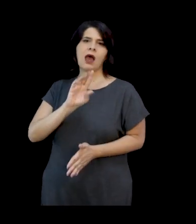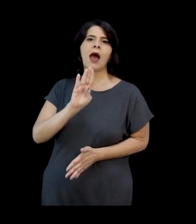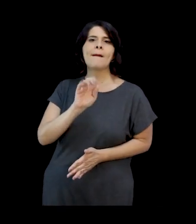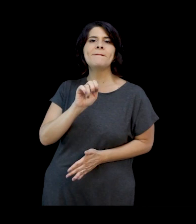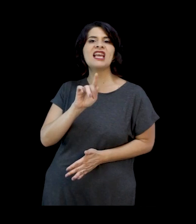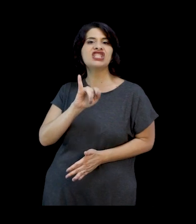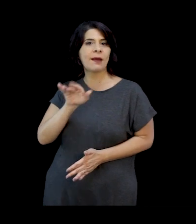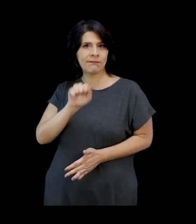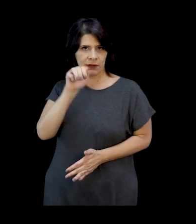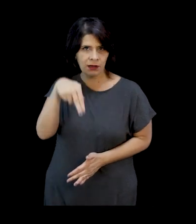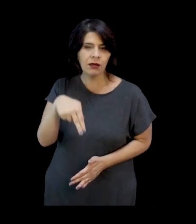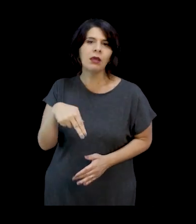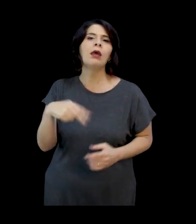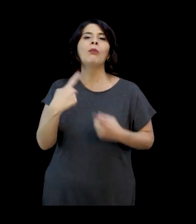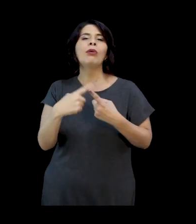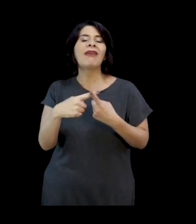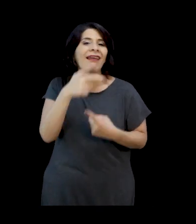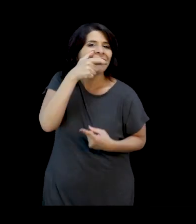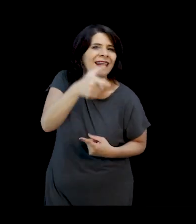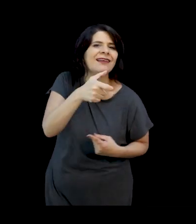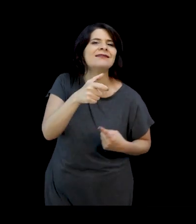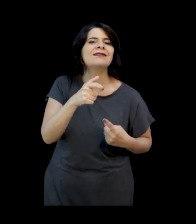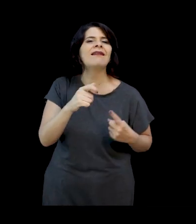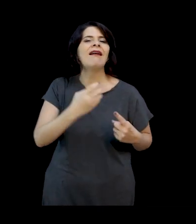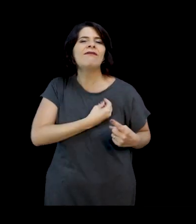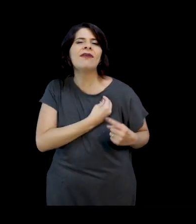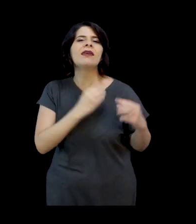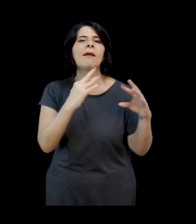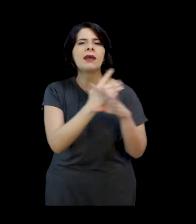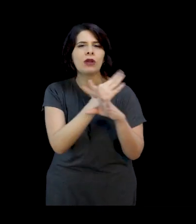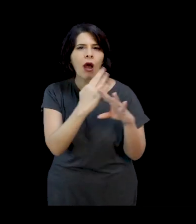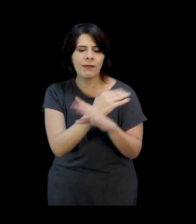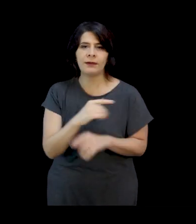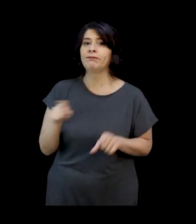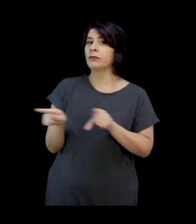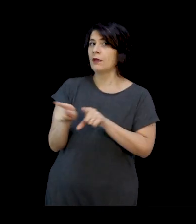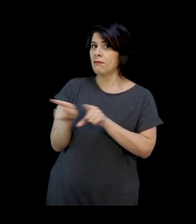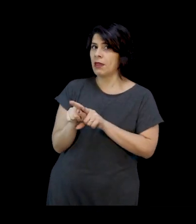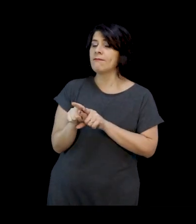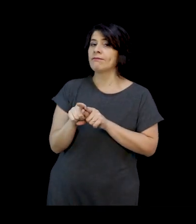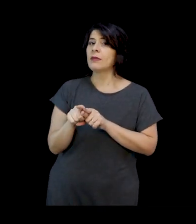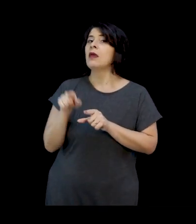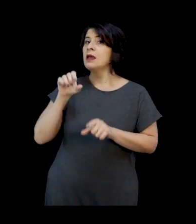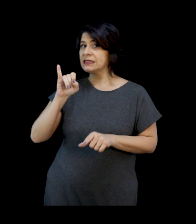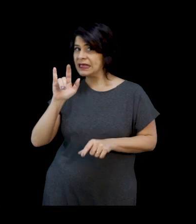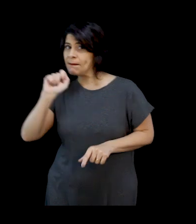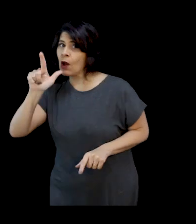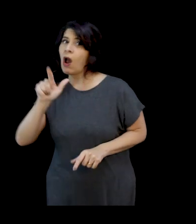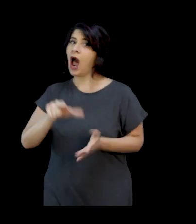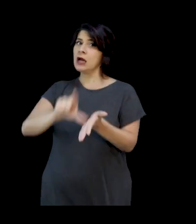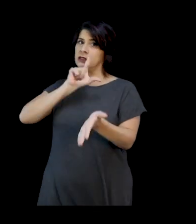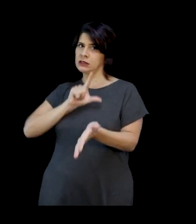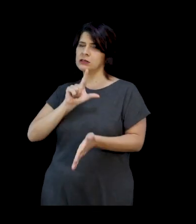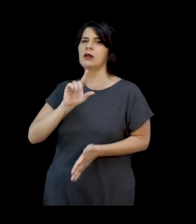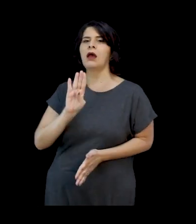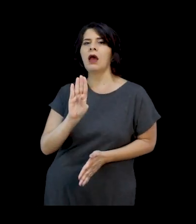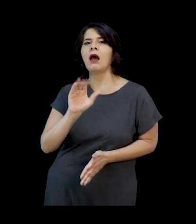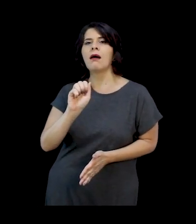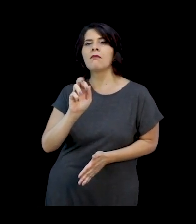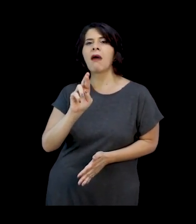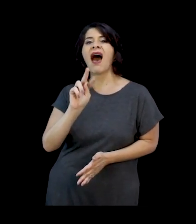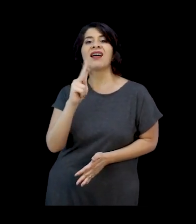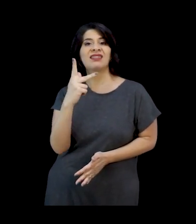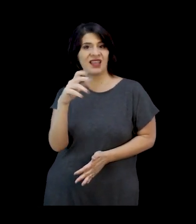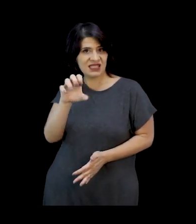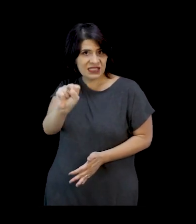pela metrópole, pela vida na metrópole. Ele antecedeu o Barthes, o Roland Barthes, ao dizer que,